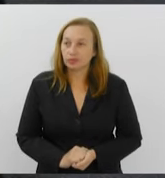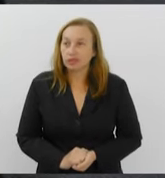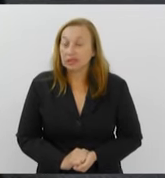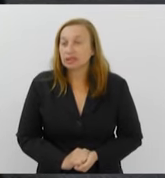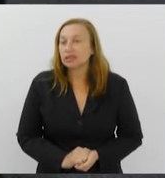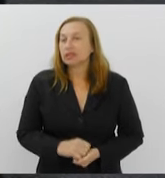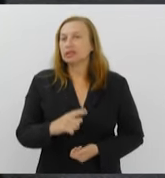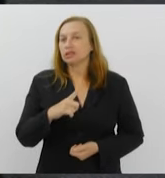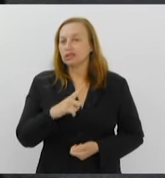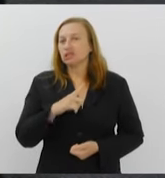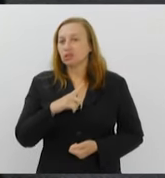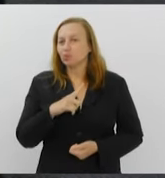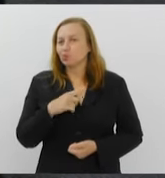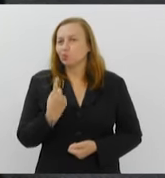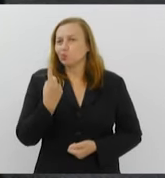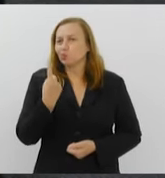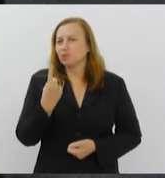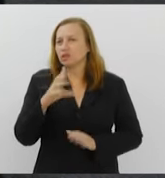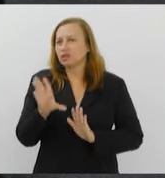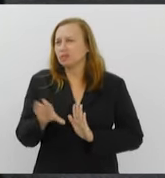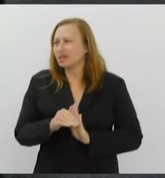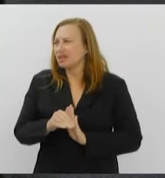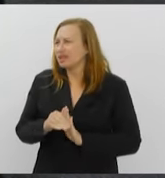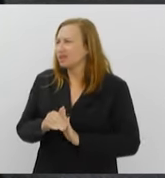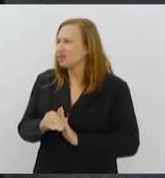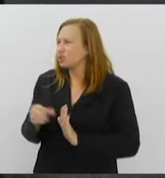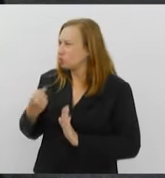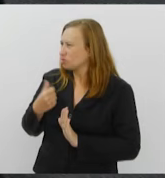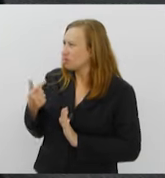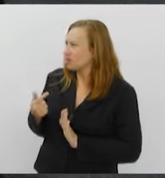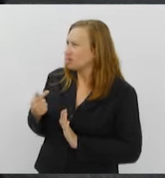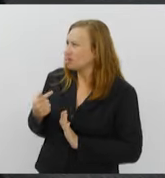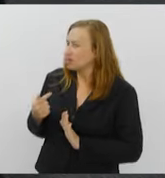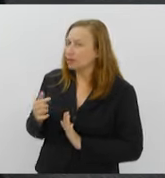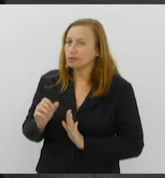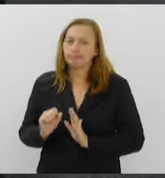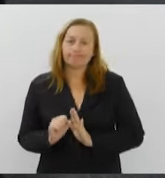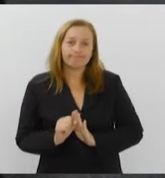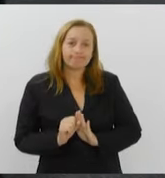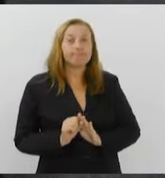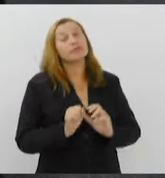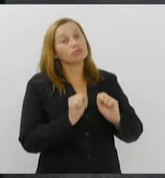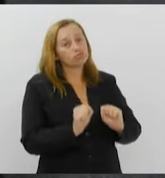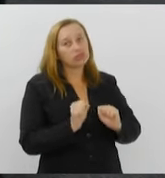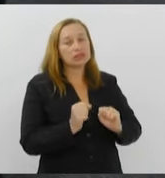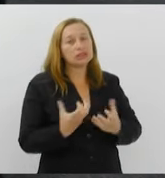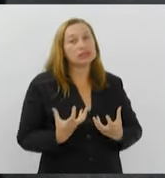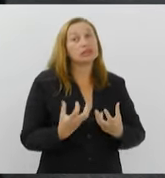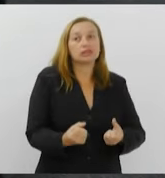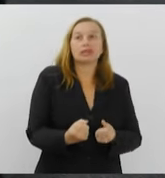tinha uma emenda a 7 que poderia ter sido acatada,